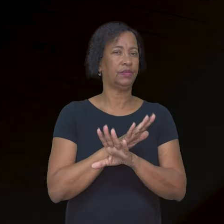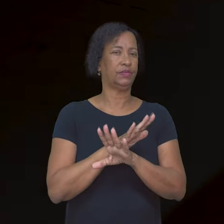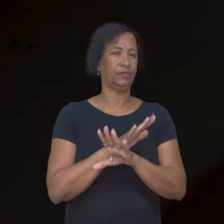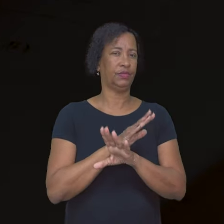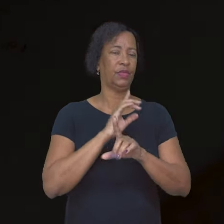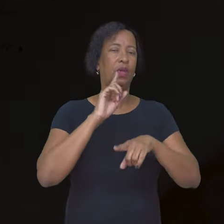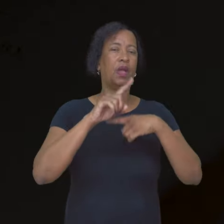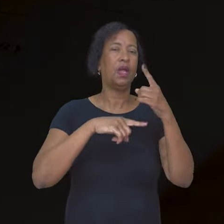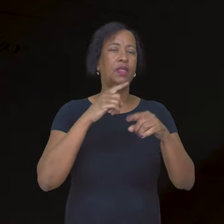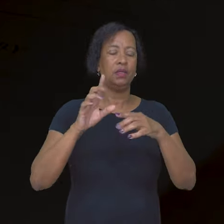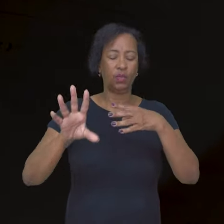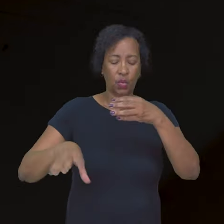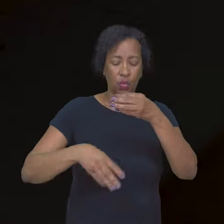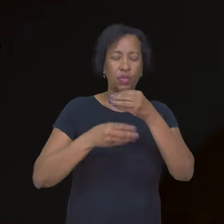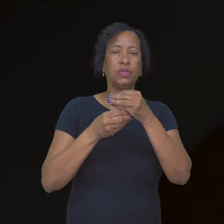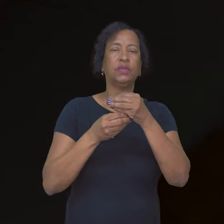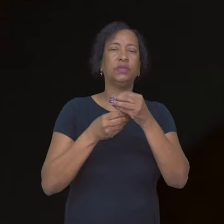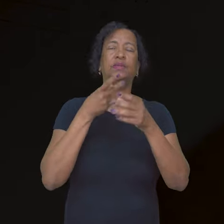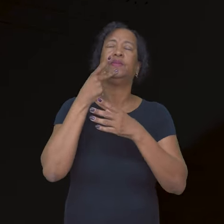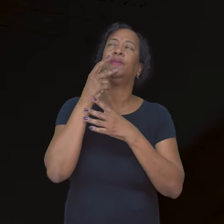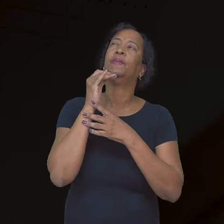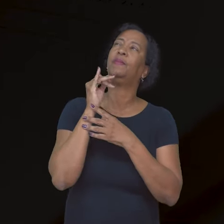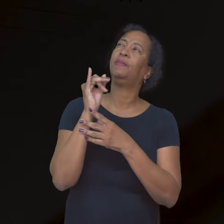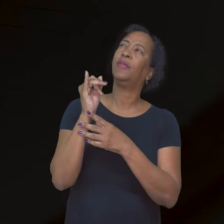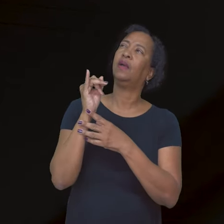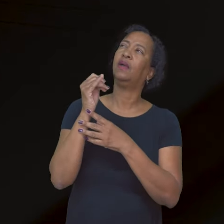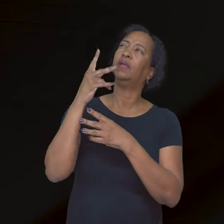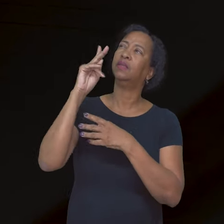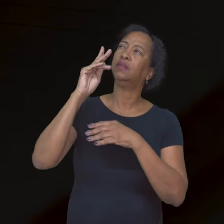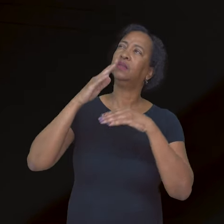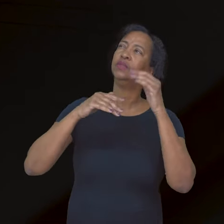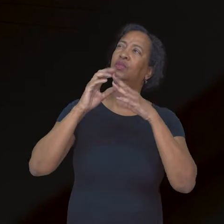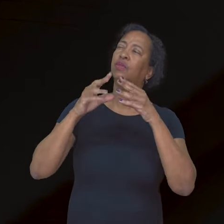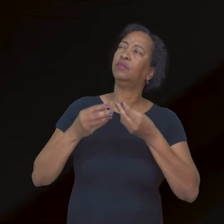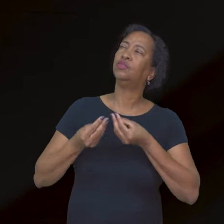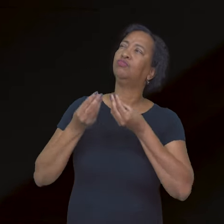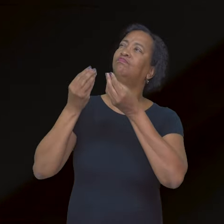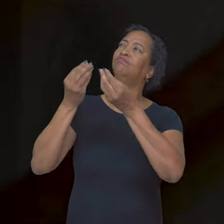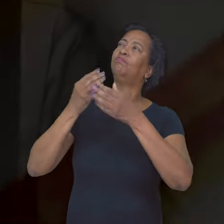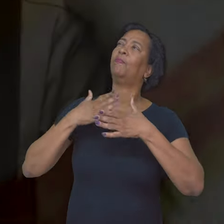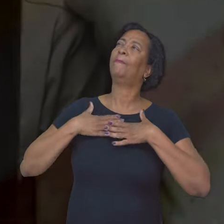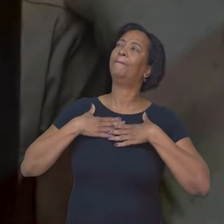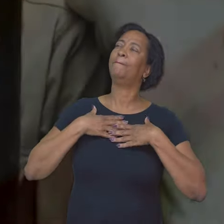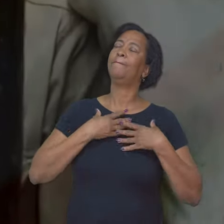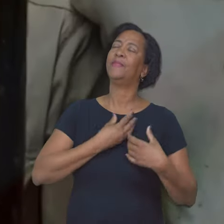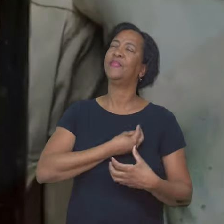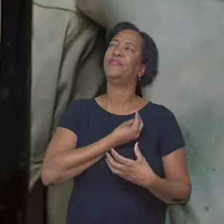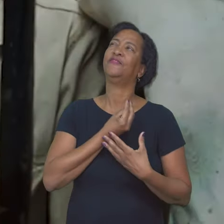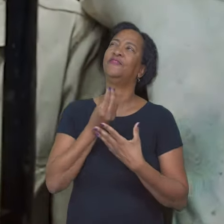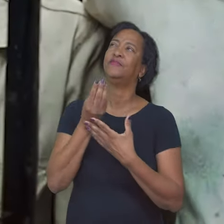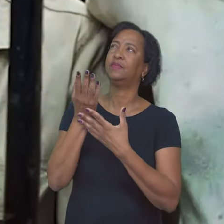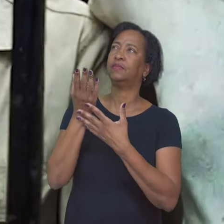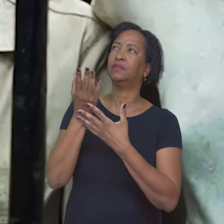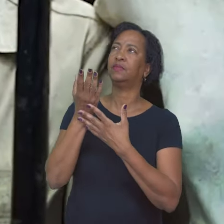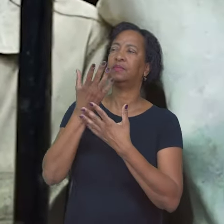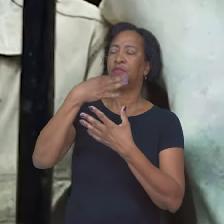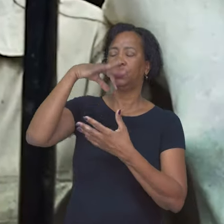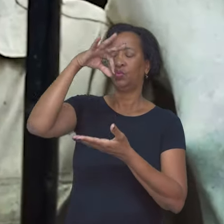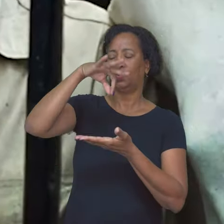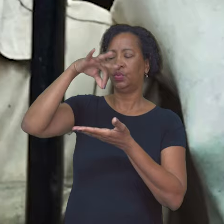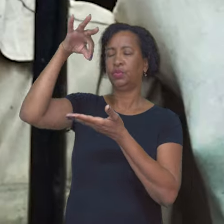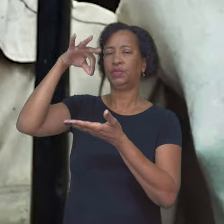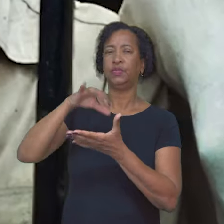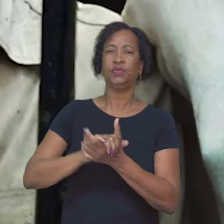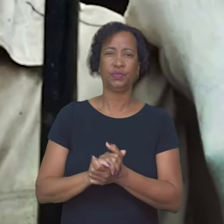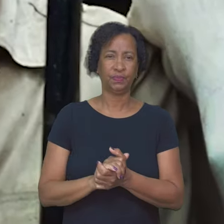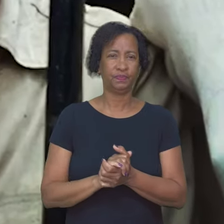e depois acrescentou pai nas tuas mãos Entrego meu espírito anos atrás o missionário foi